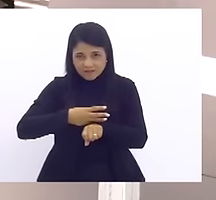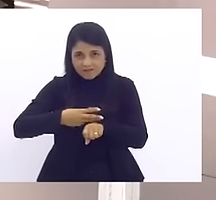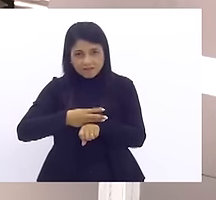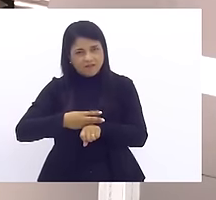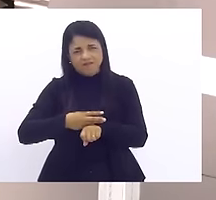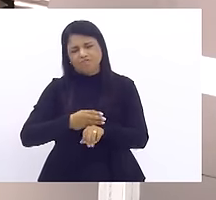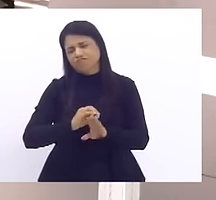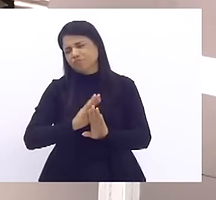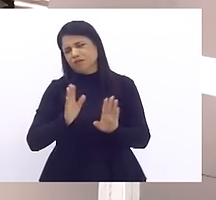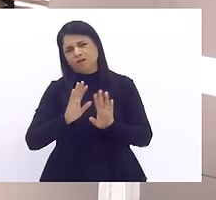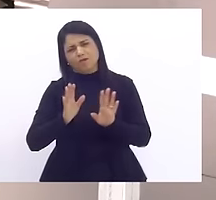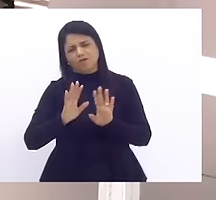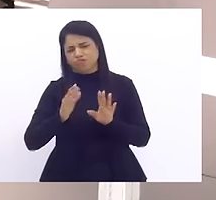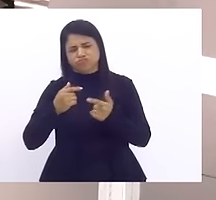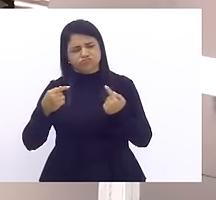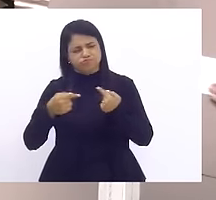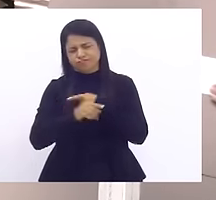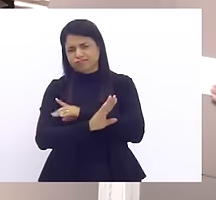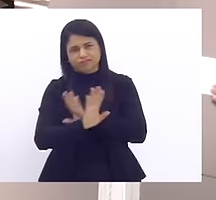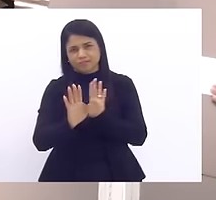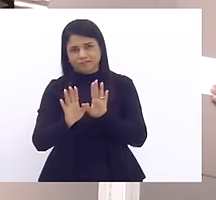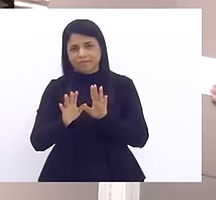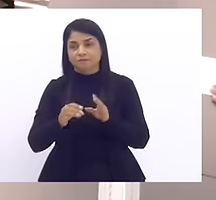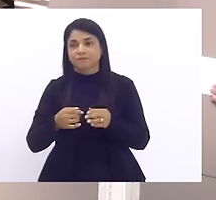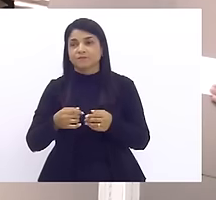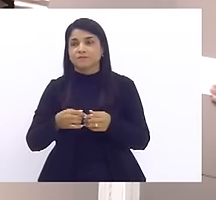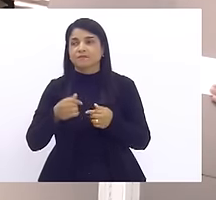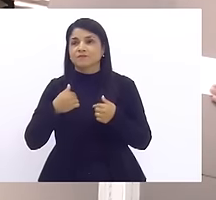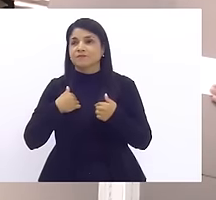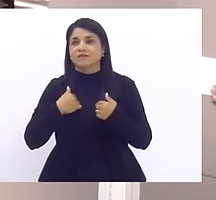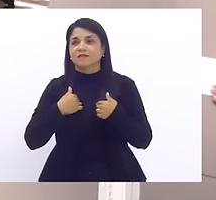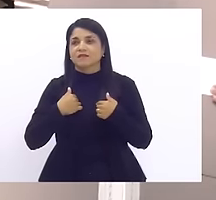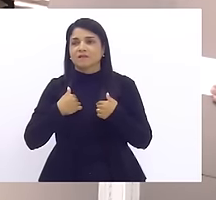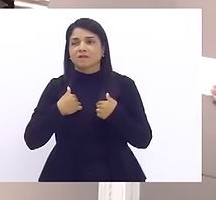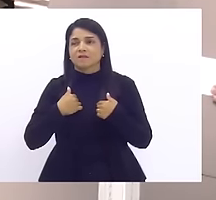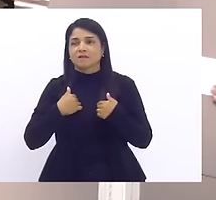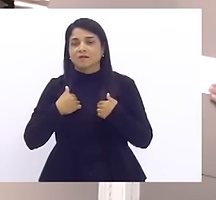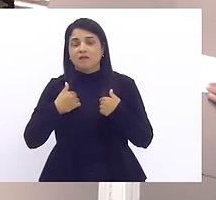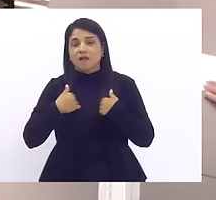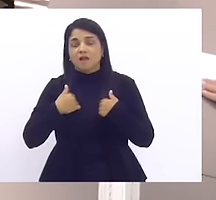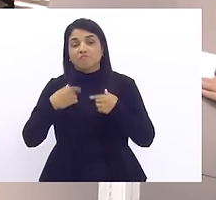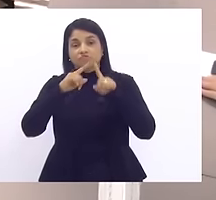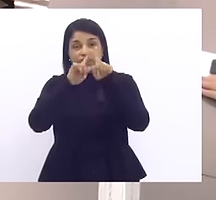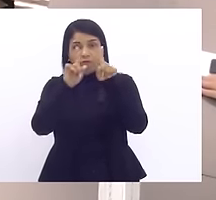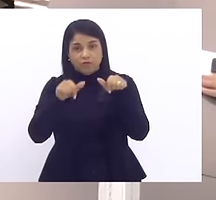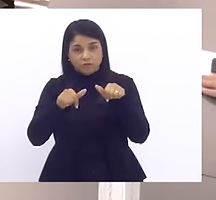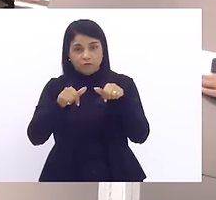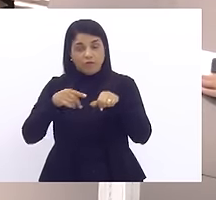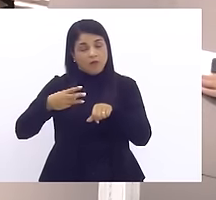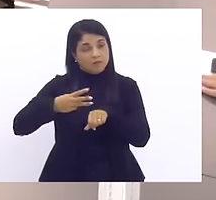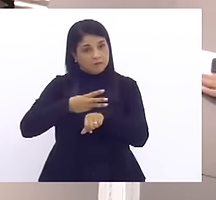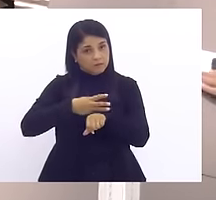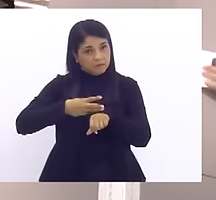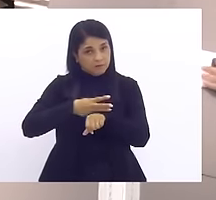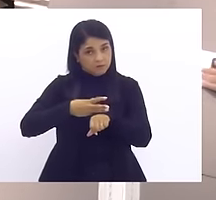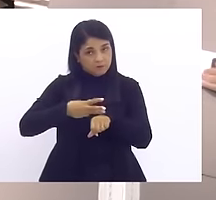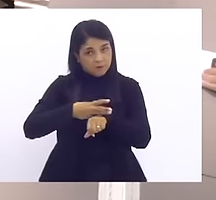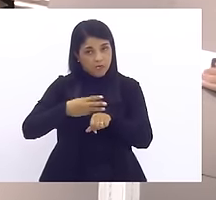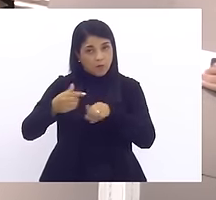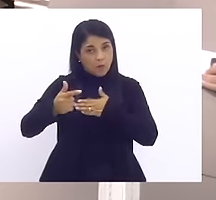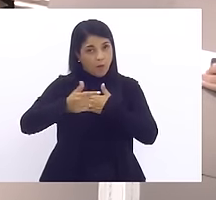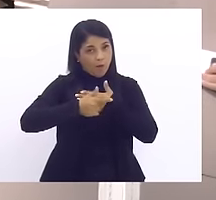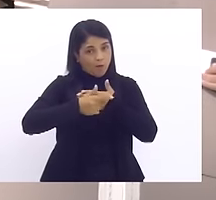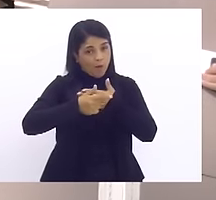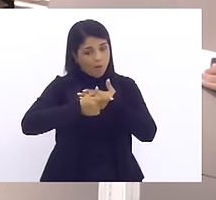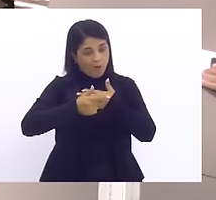para o que para sempre para pessoa funcionário especializado para pessoas terceirizadas fazerem o papel